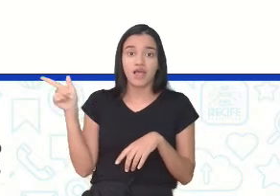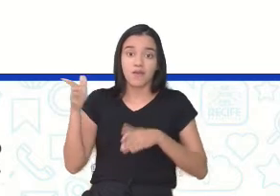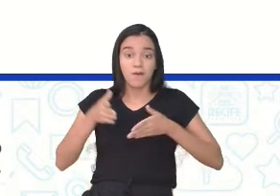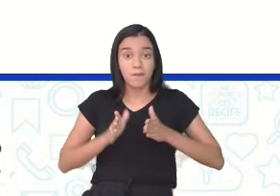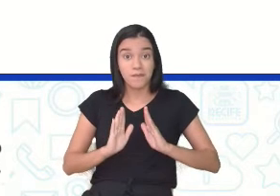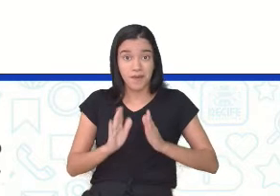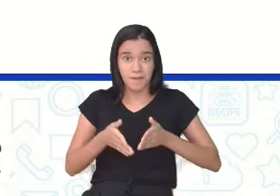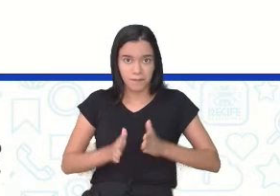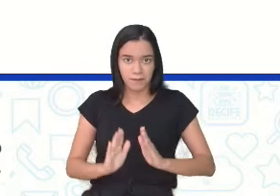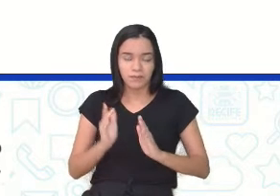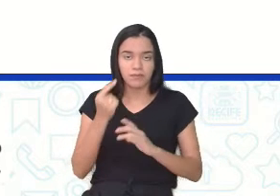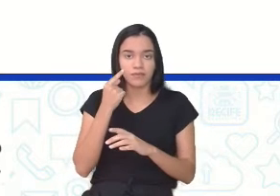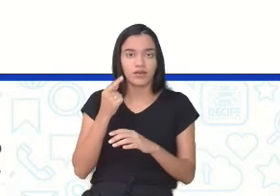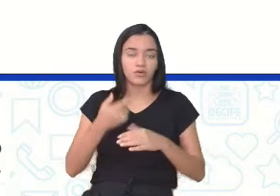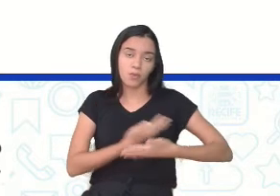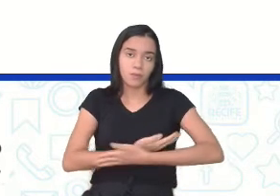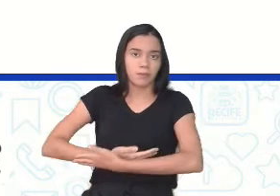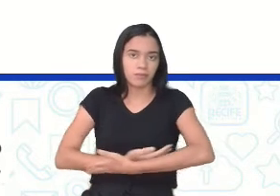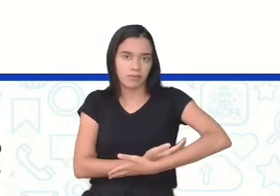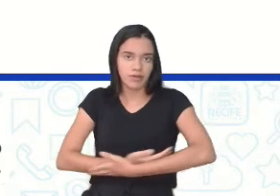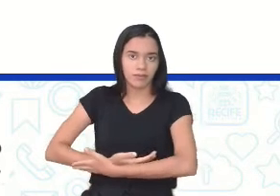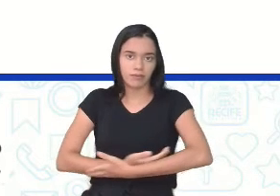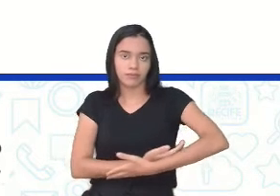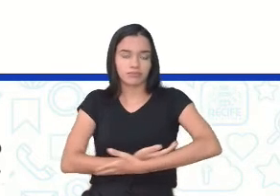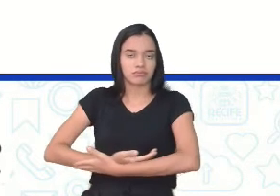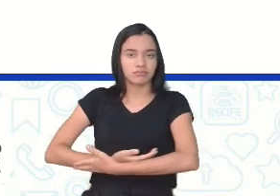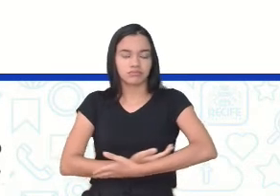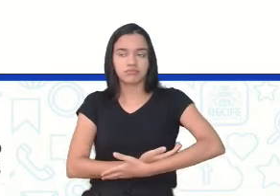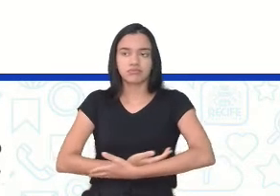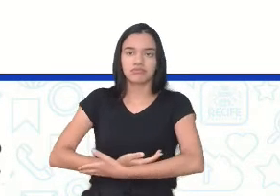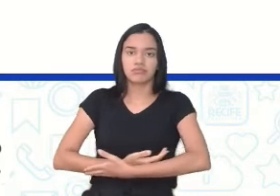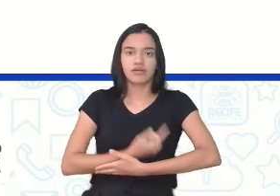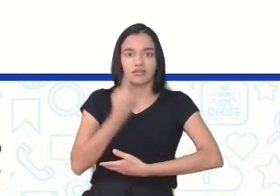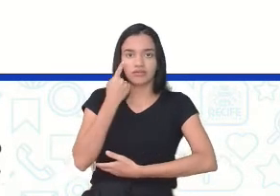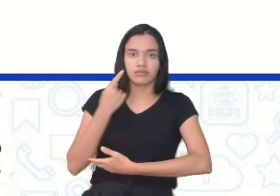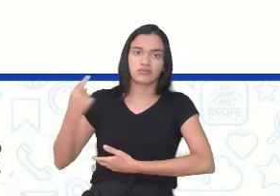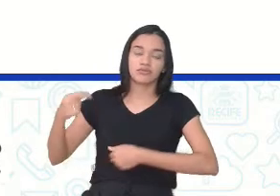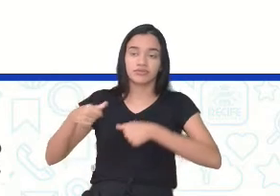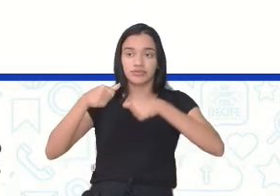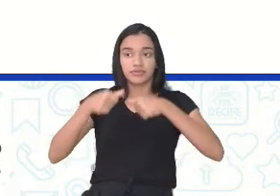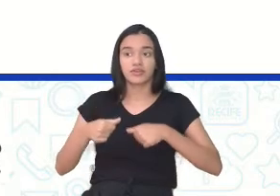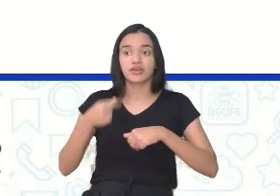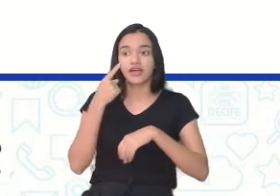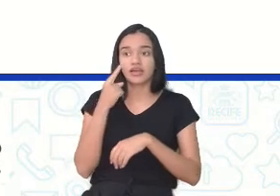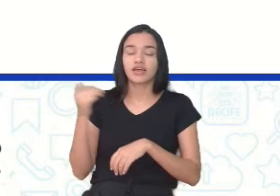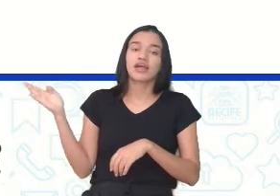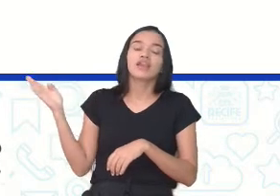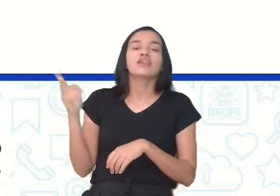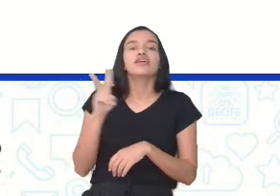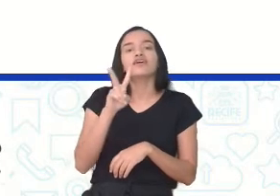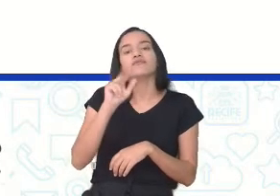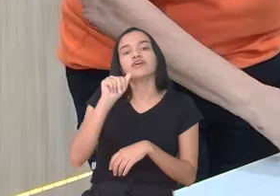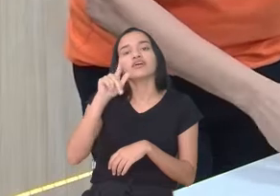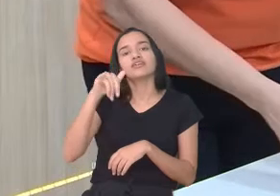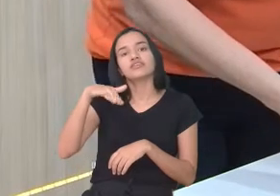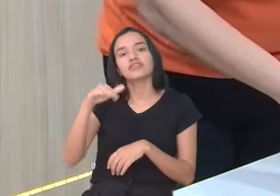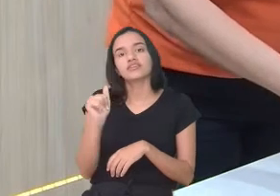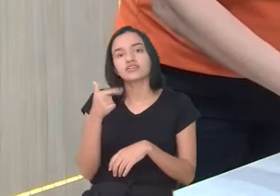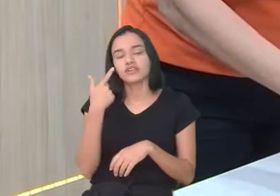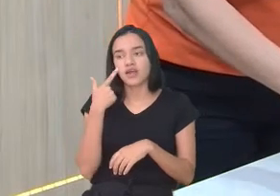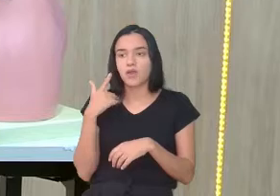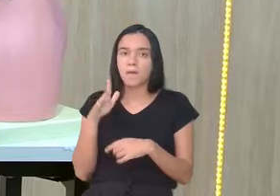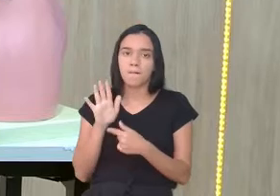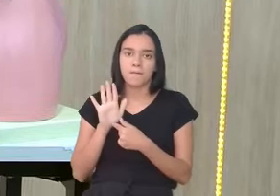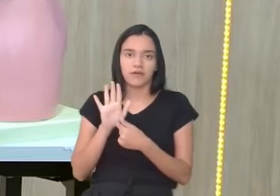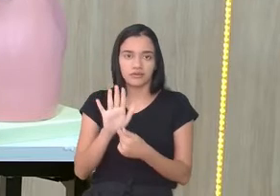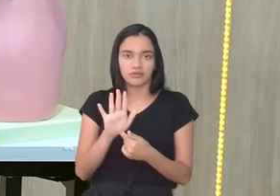fica. Aqui na imagem para vocês eu vou mostrar. E aqui a vagina. Então, eu abrindo aqui, se vocês verem